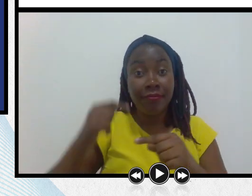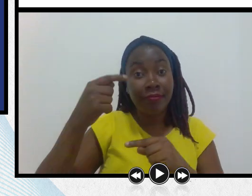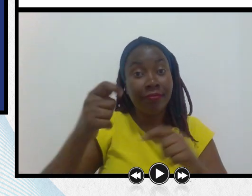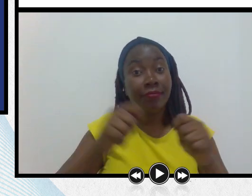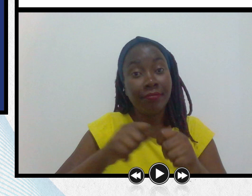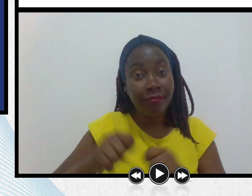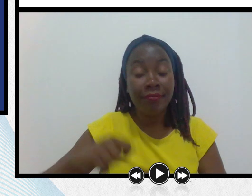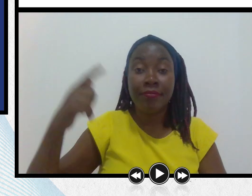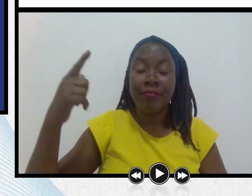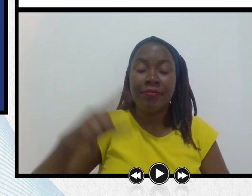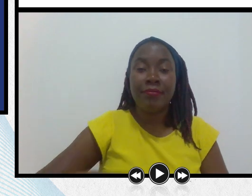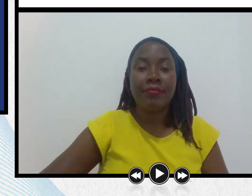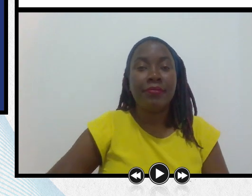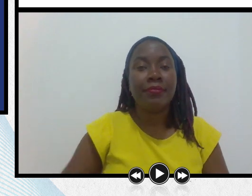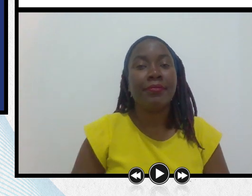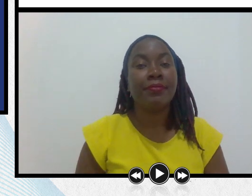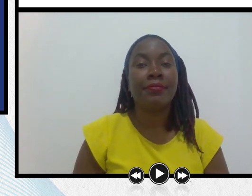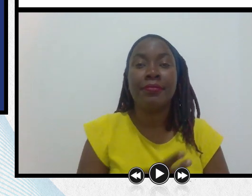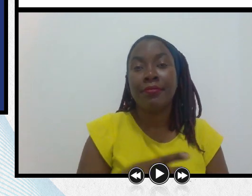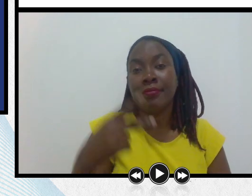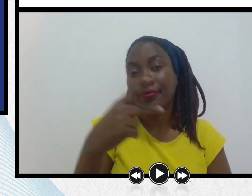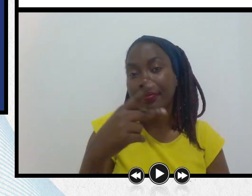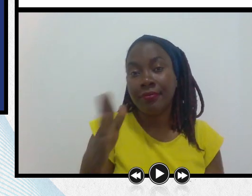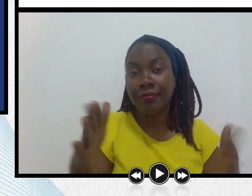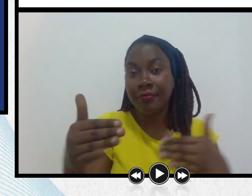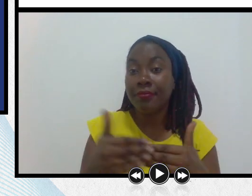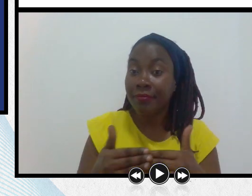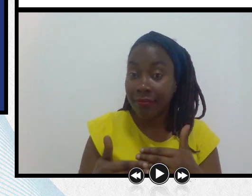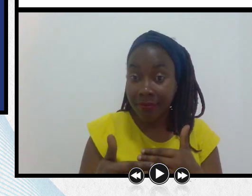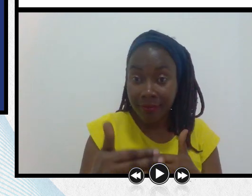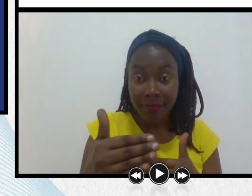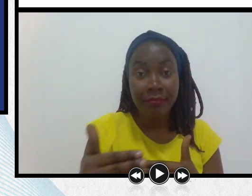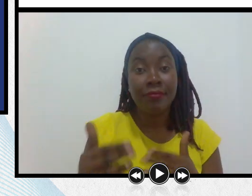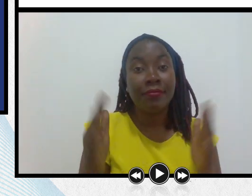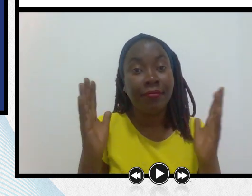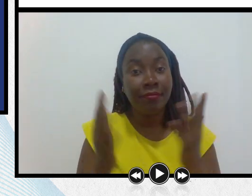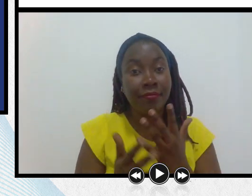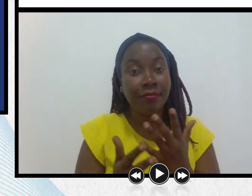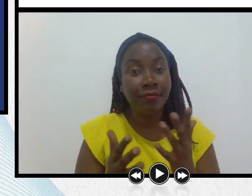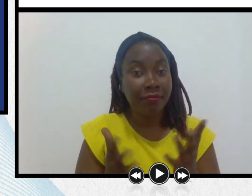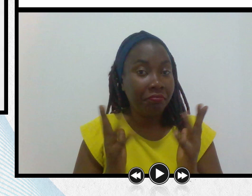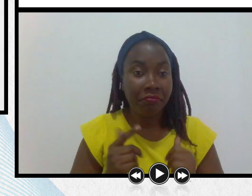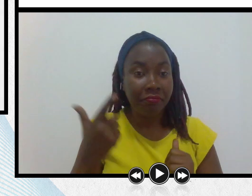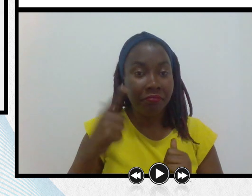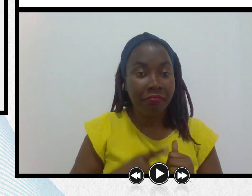então novamente enche uma segunda caixa e a partir daí clora novamente e vida que